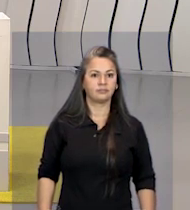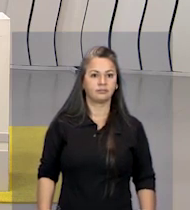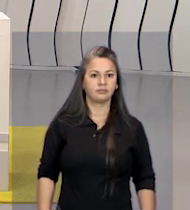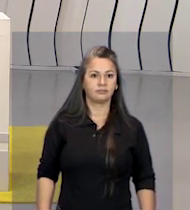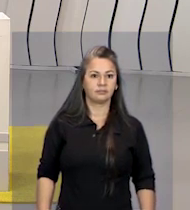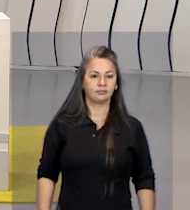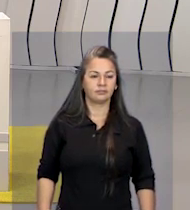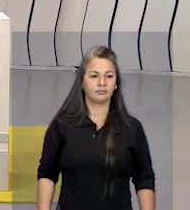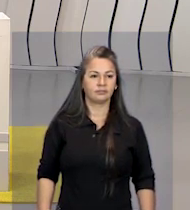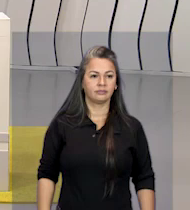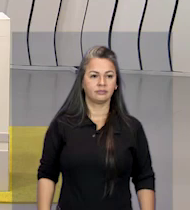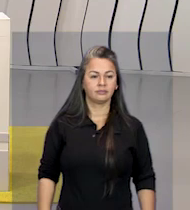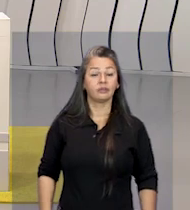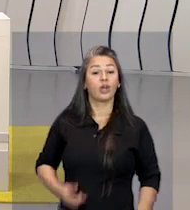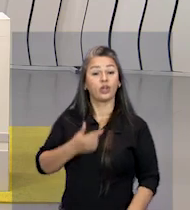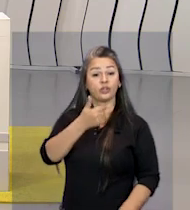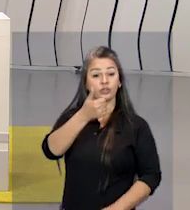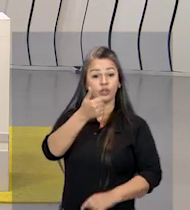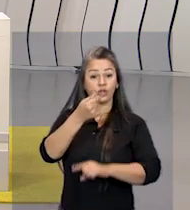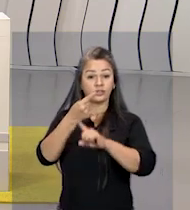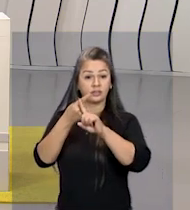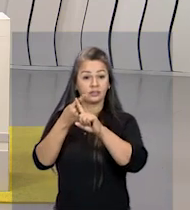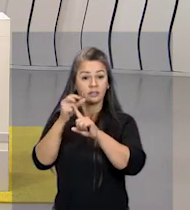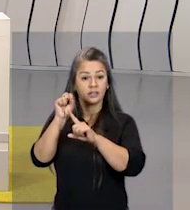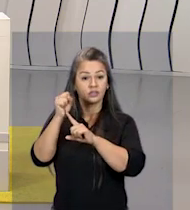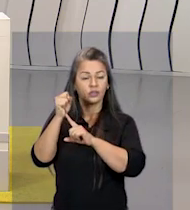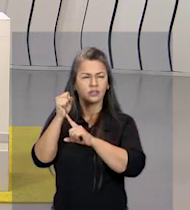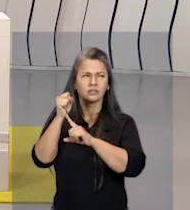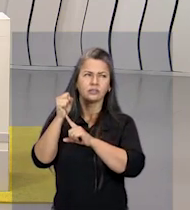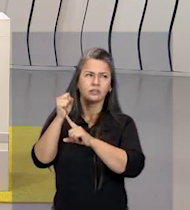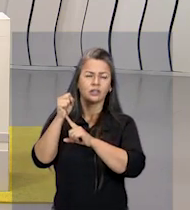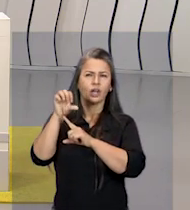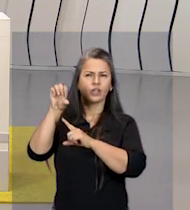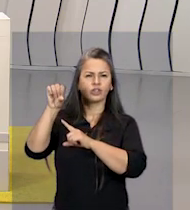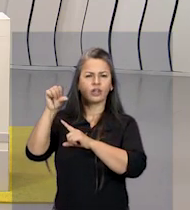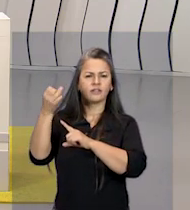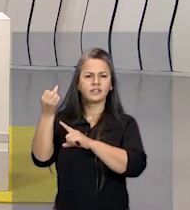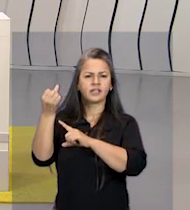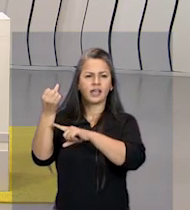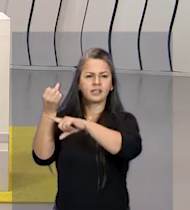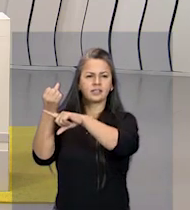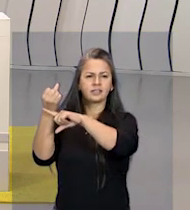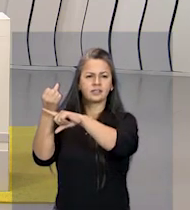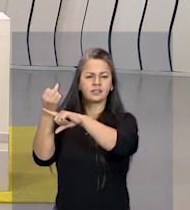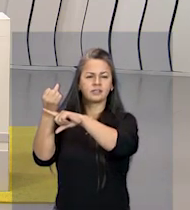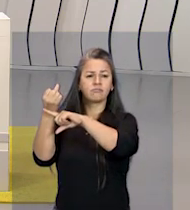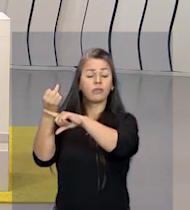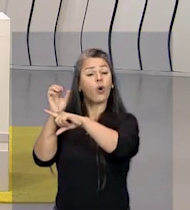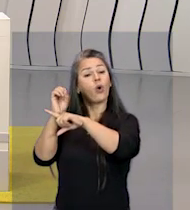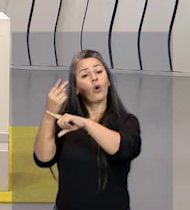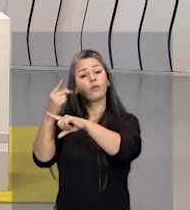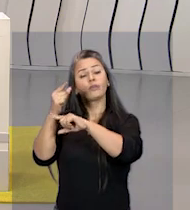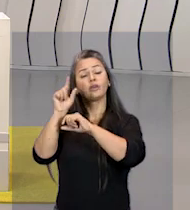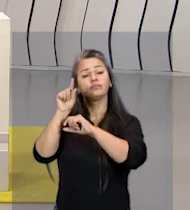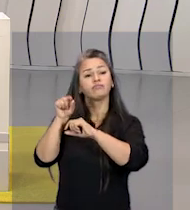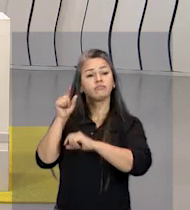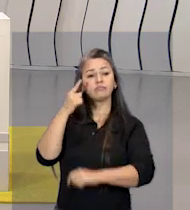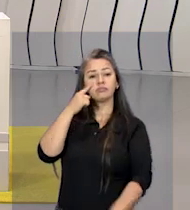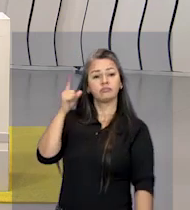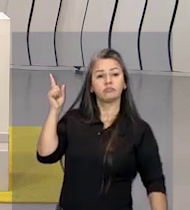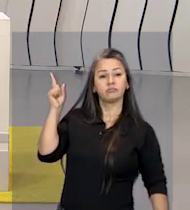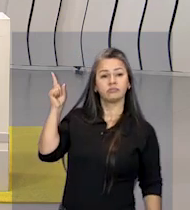Então, 12 vezes 8 vai dar 96. Aqui, ó, se eu quiser também eu posso fazer isso, ó.